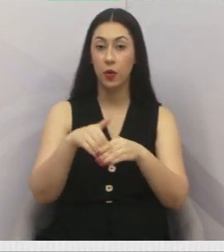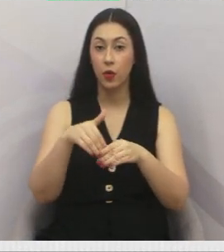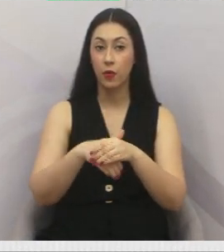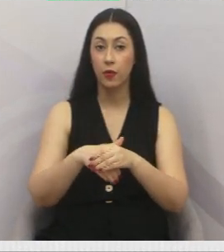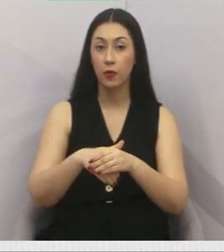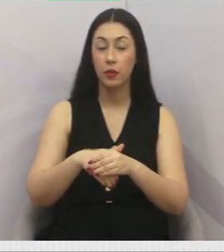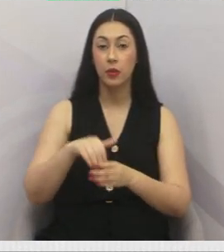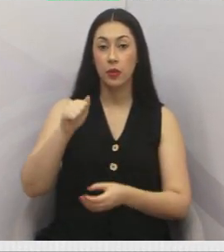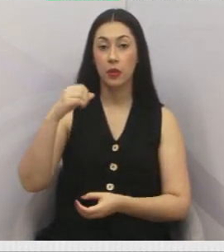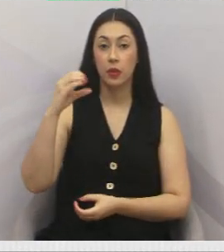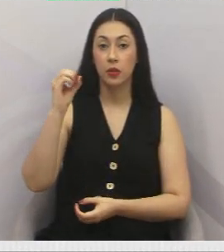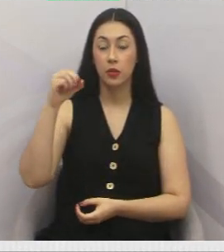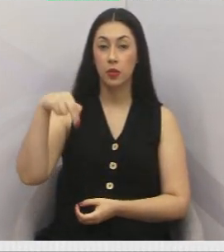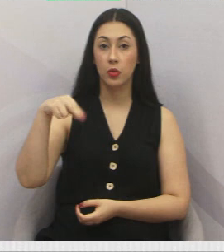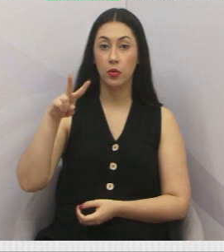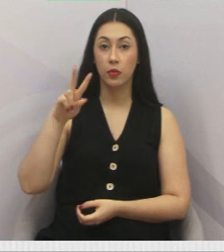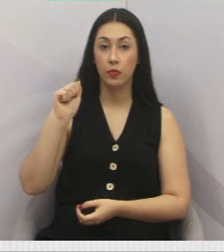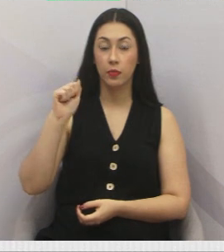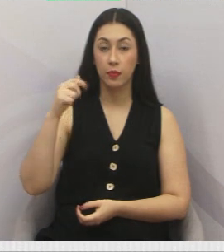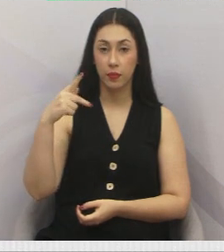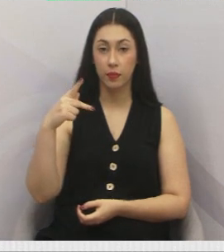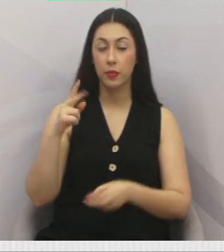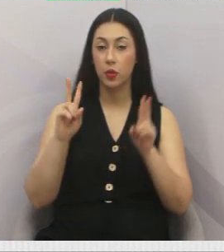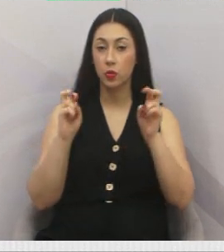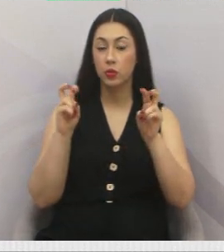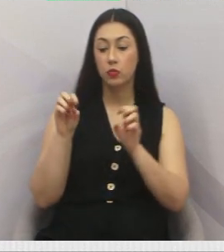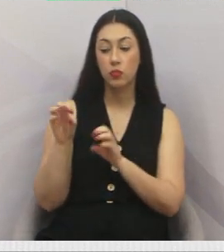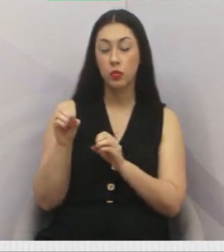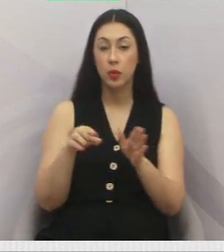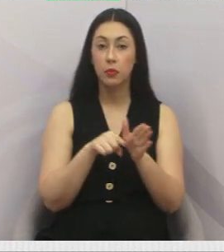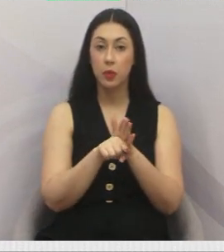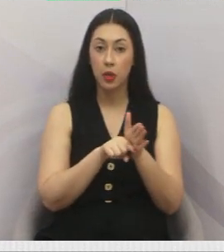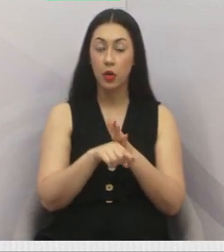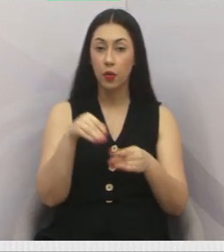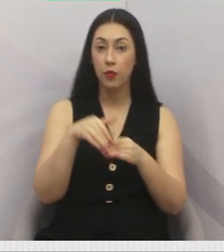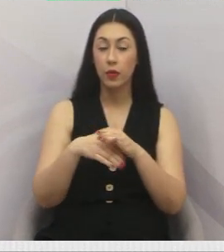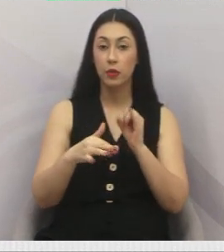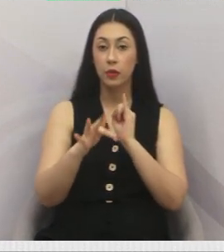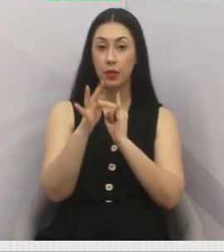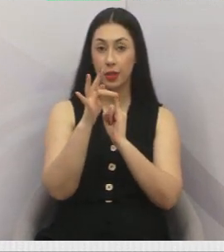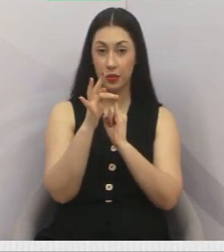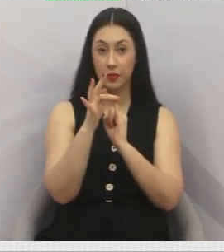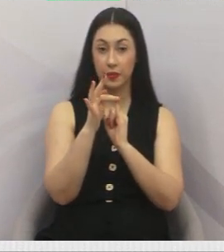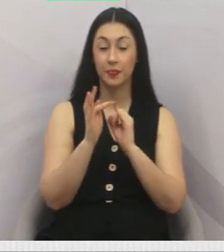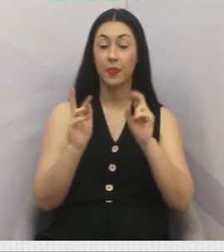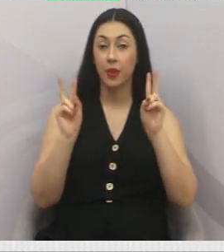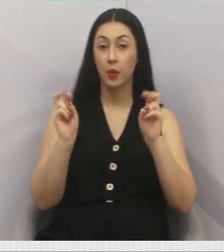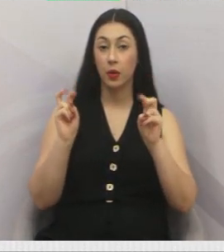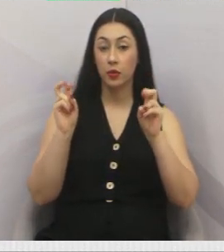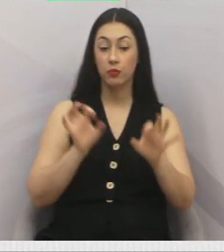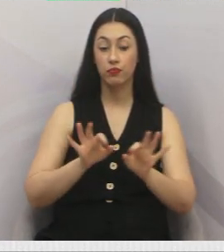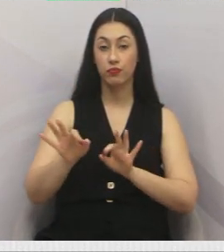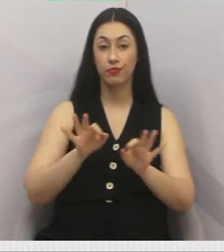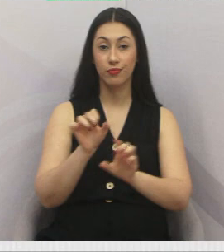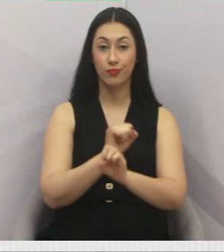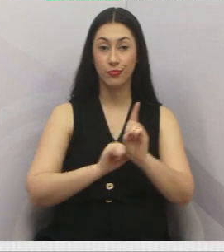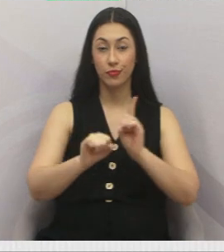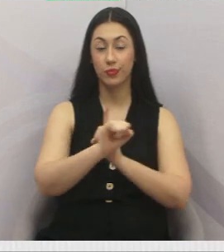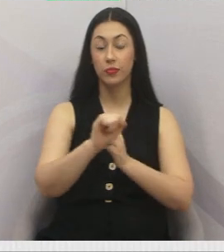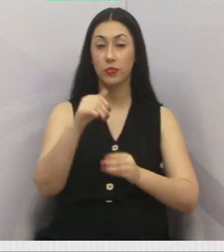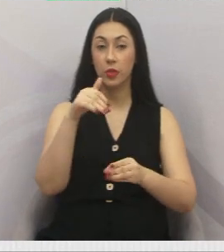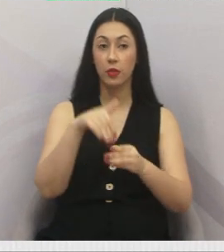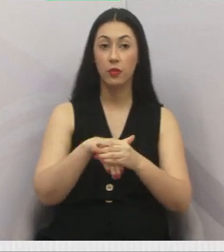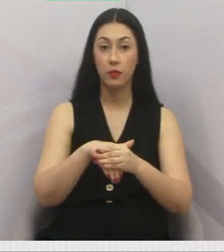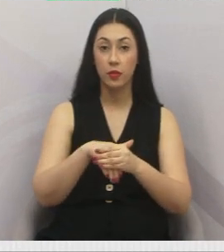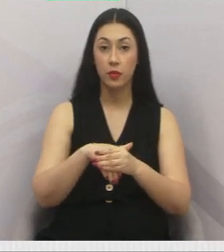a Convap. Segmento entidades acadêmicas, um voto para o Instituto Federal. Segmento organização da sociedade civil,